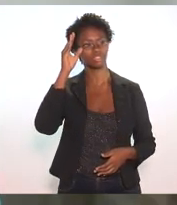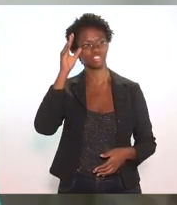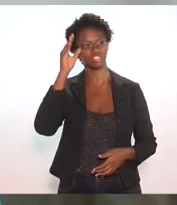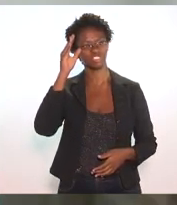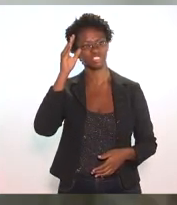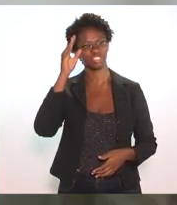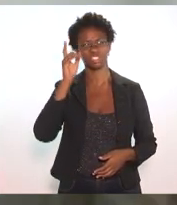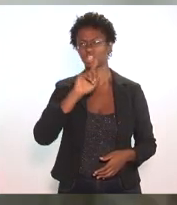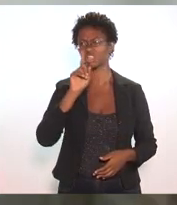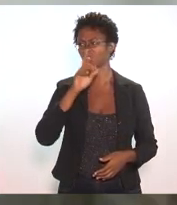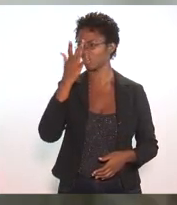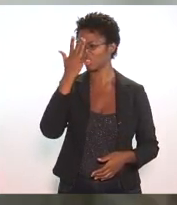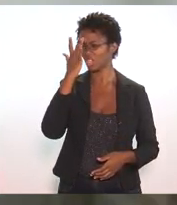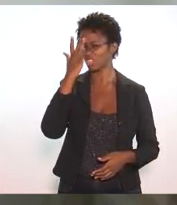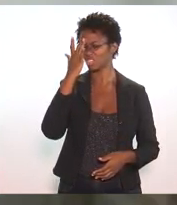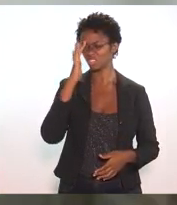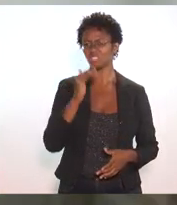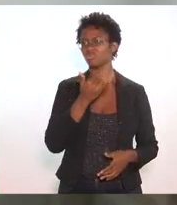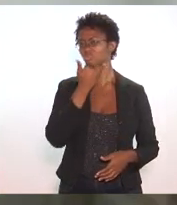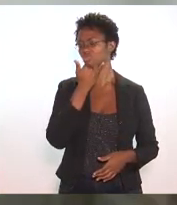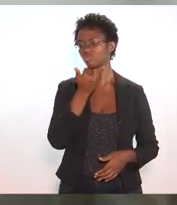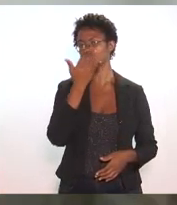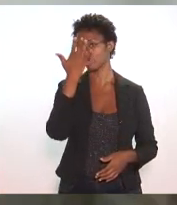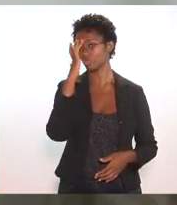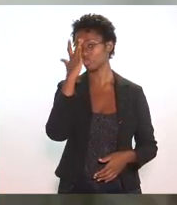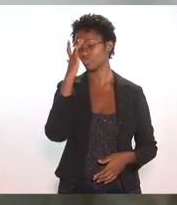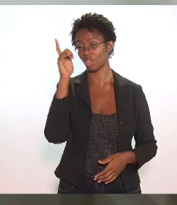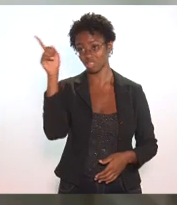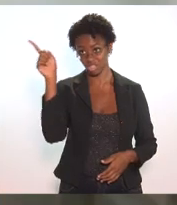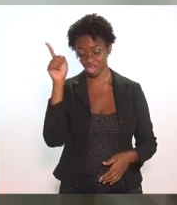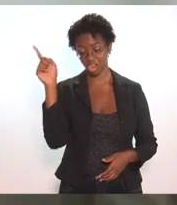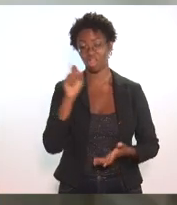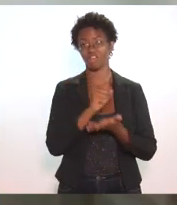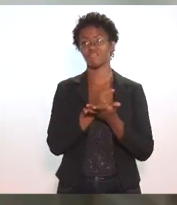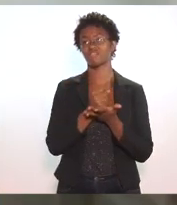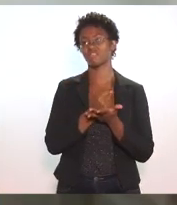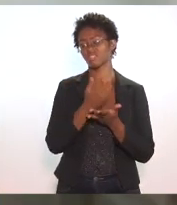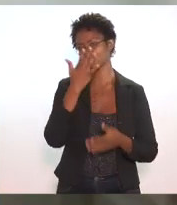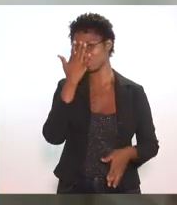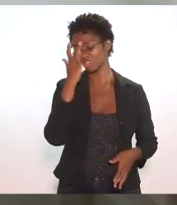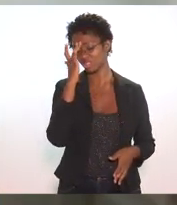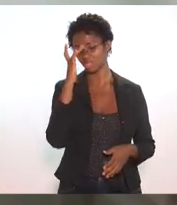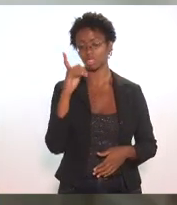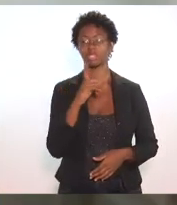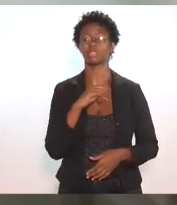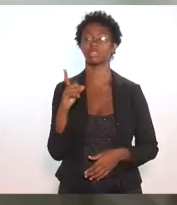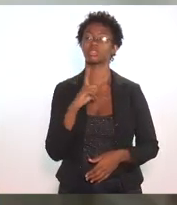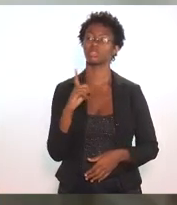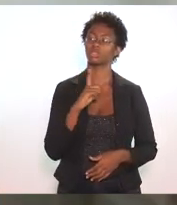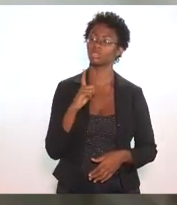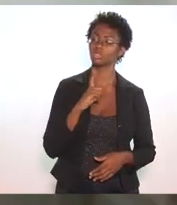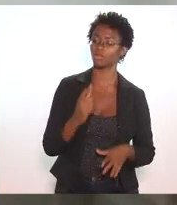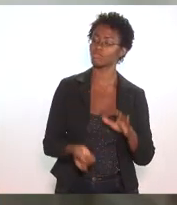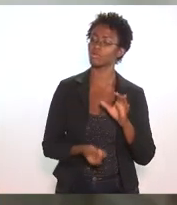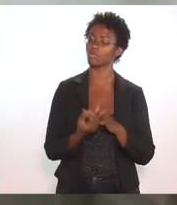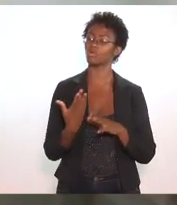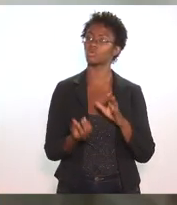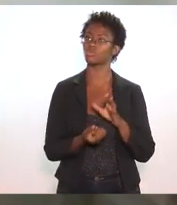da Índia, e esse laboratório indiano teve um sinistro, né, e está com a sua